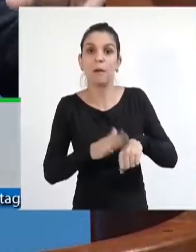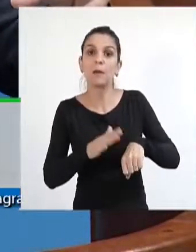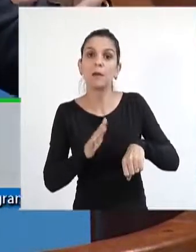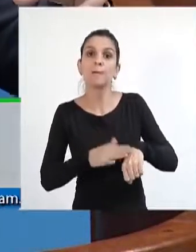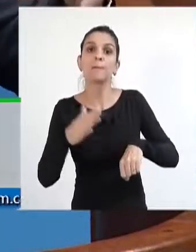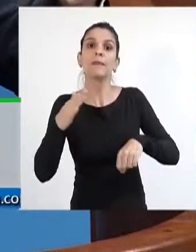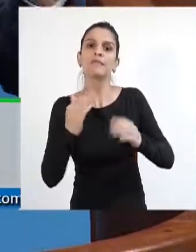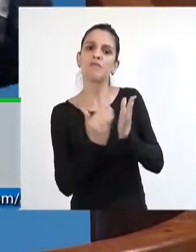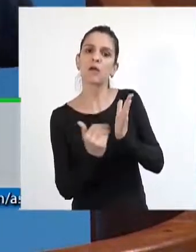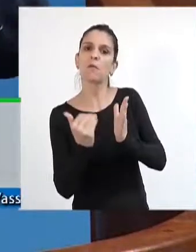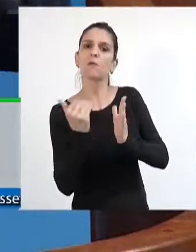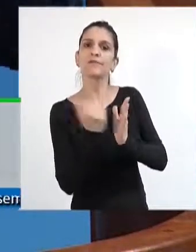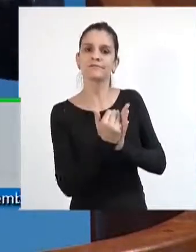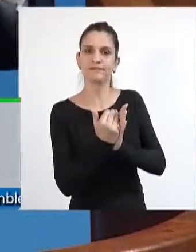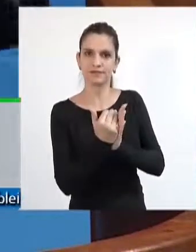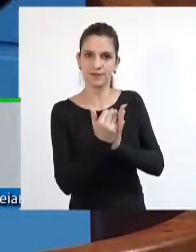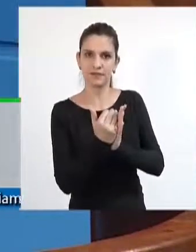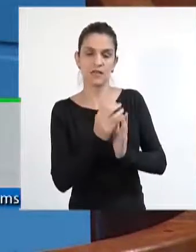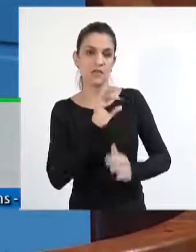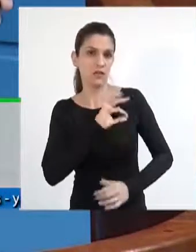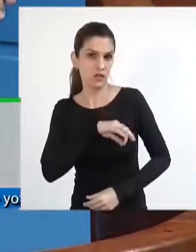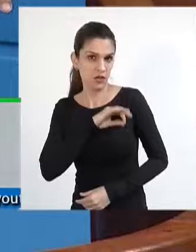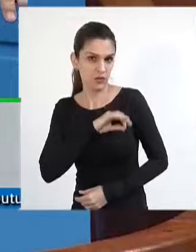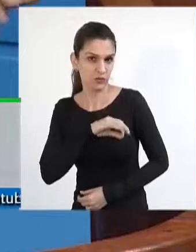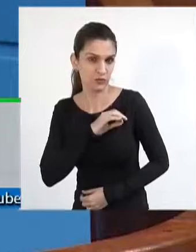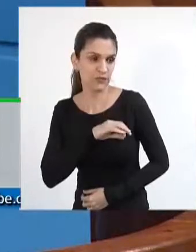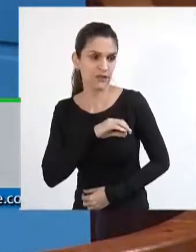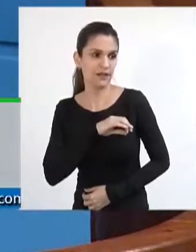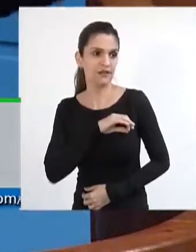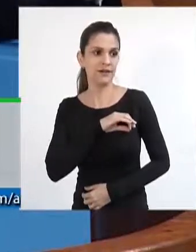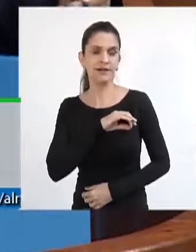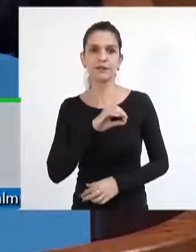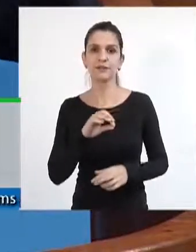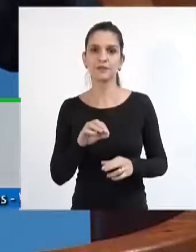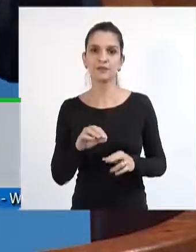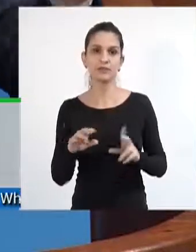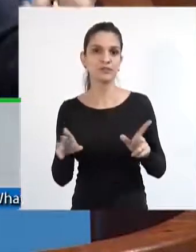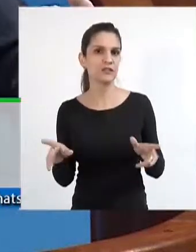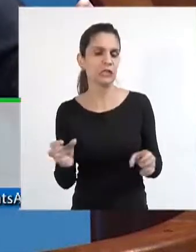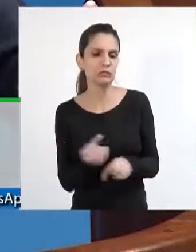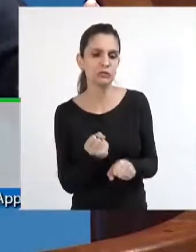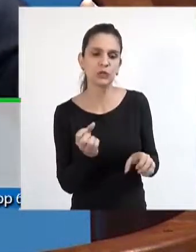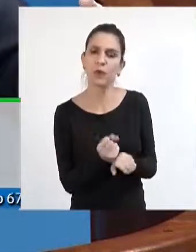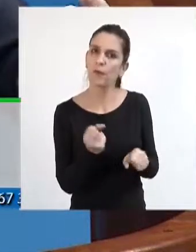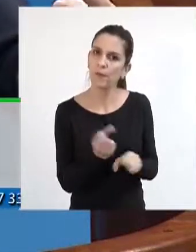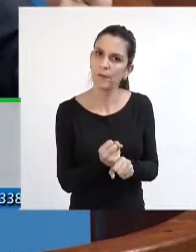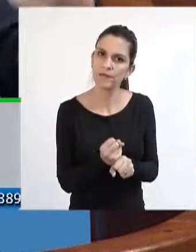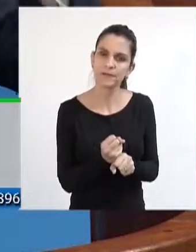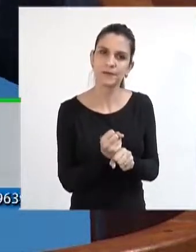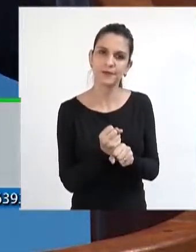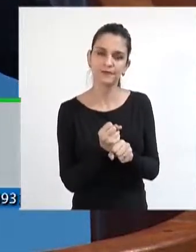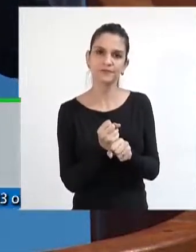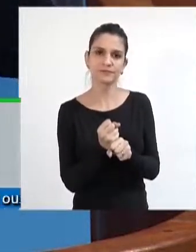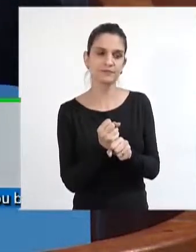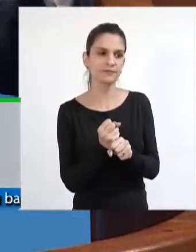vai receber, não vai mais, como é hoje, calcular sobre a média